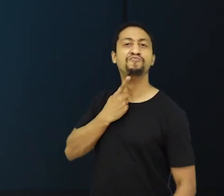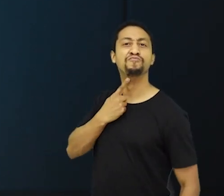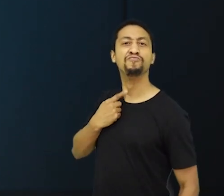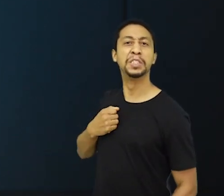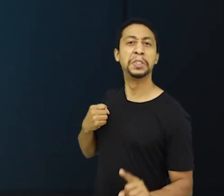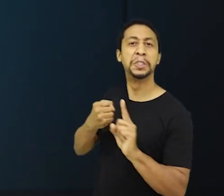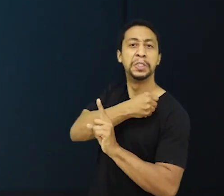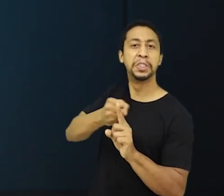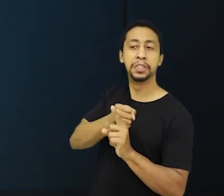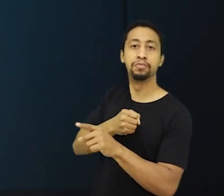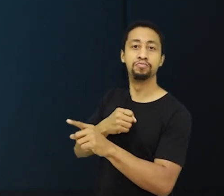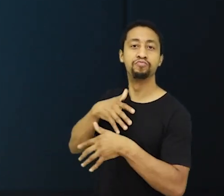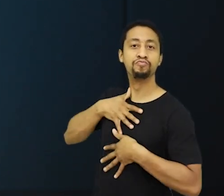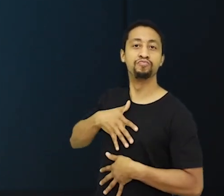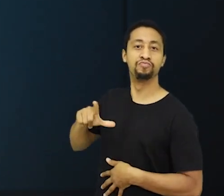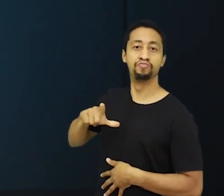uma tortura se pudesse.